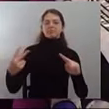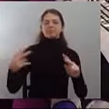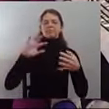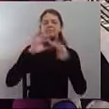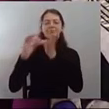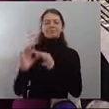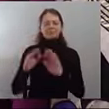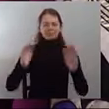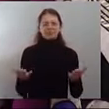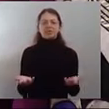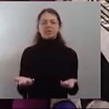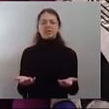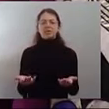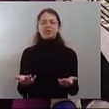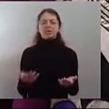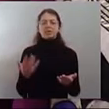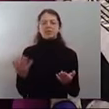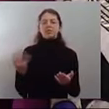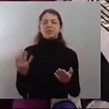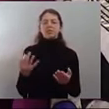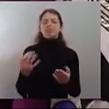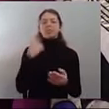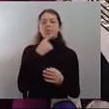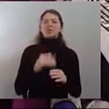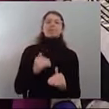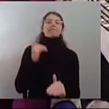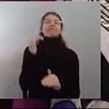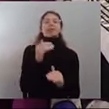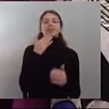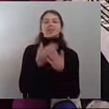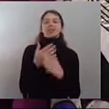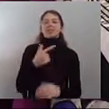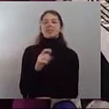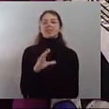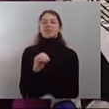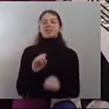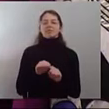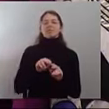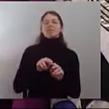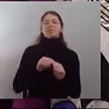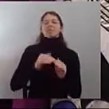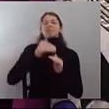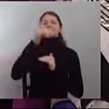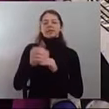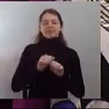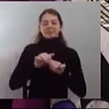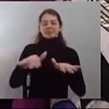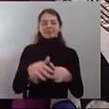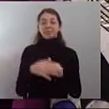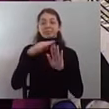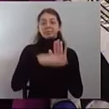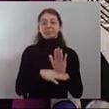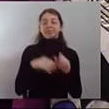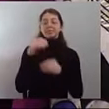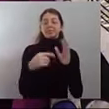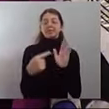à frente, que até já se expandiu para a margem de lá do Rio Tejo. Tremenda inovação, devo dizer. Sabem o que é que também está nesse programa eleitoral? O Ocean Campos.